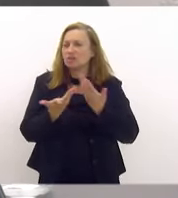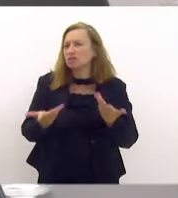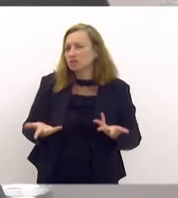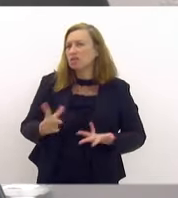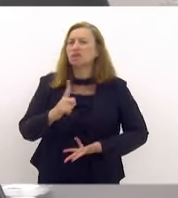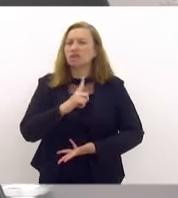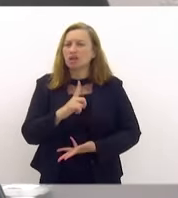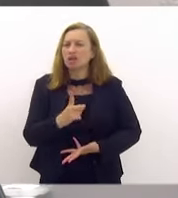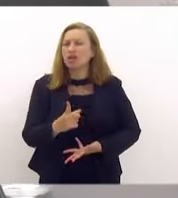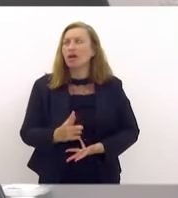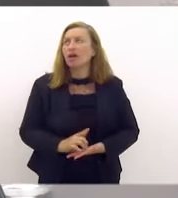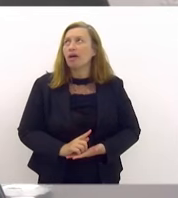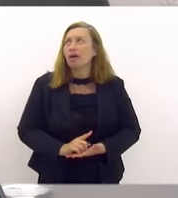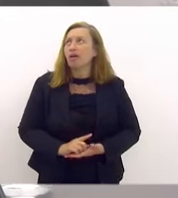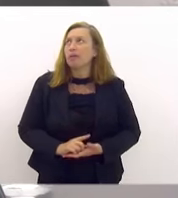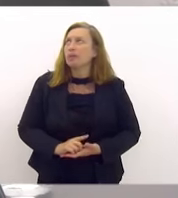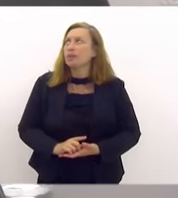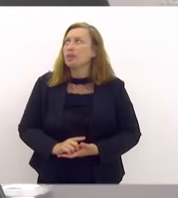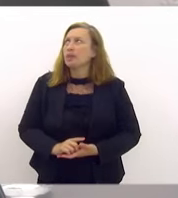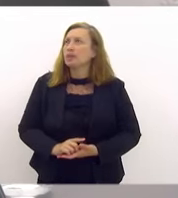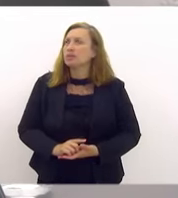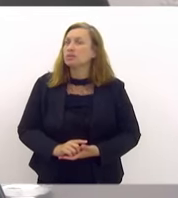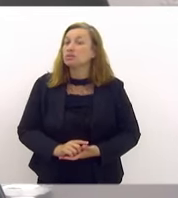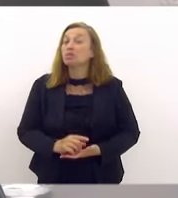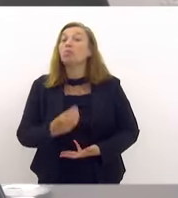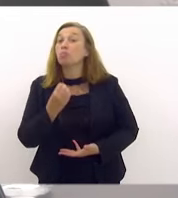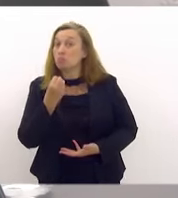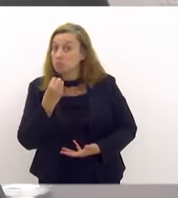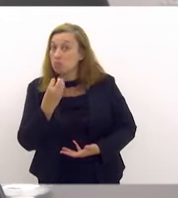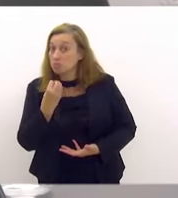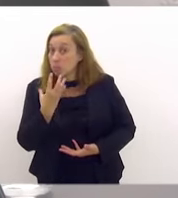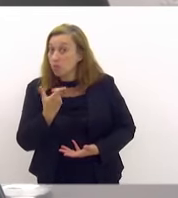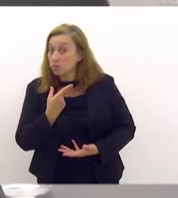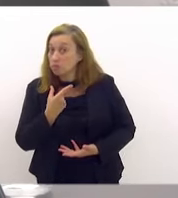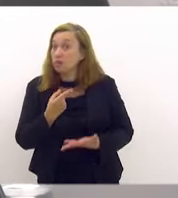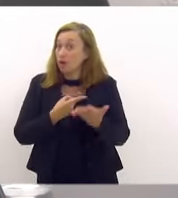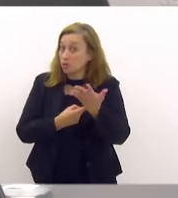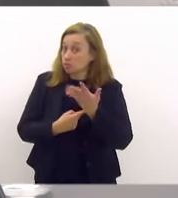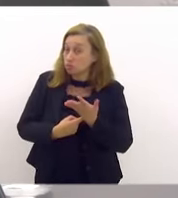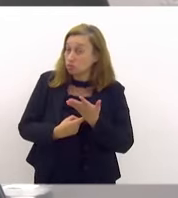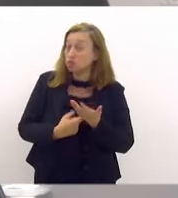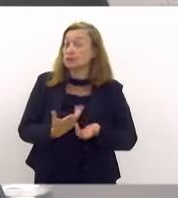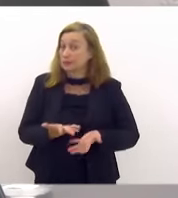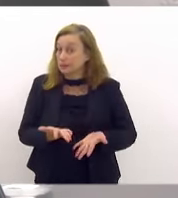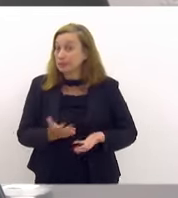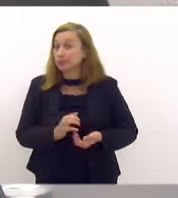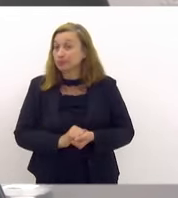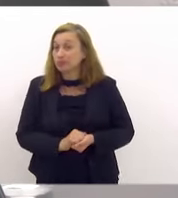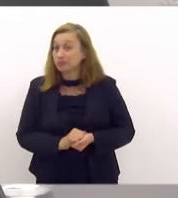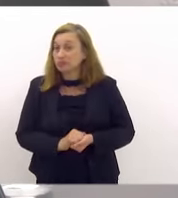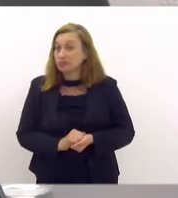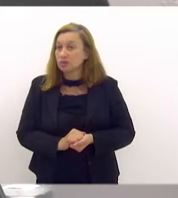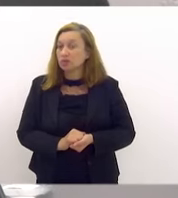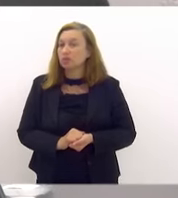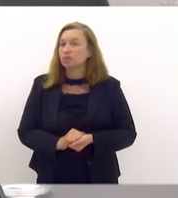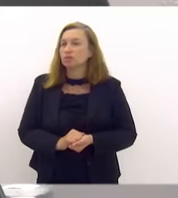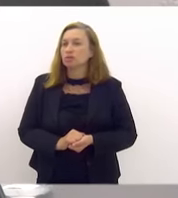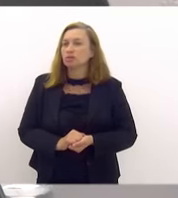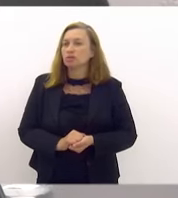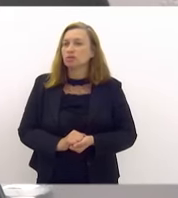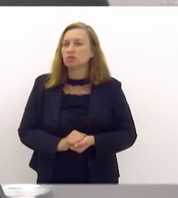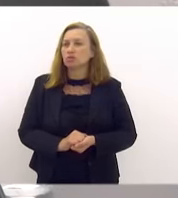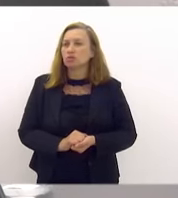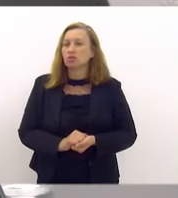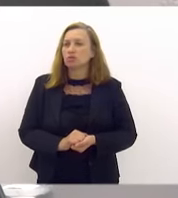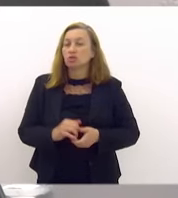gente tem eh que são muito úteis né porque trazem para para aquelas comunidades né